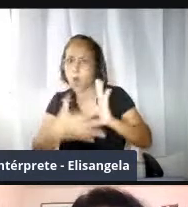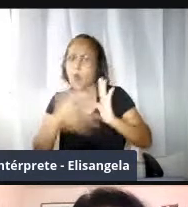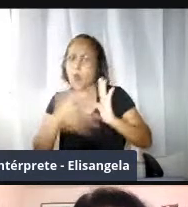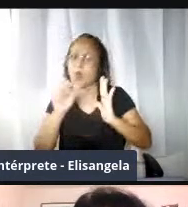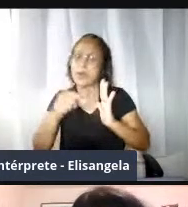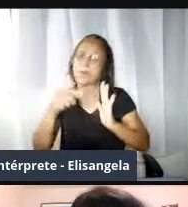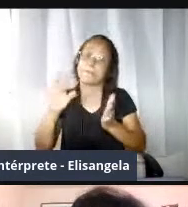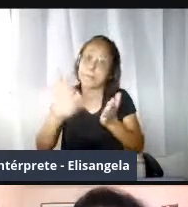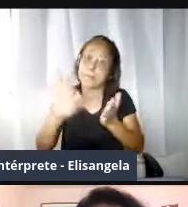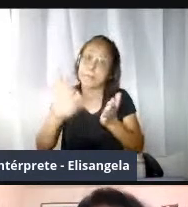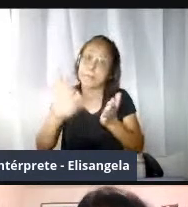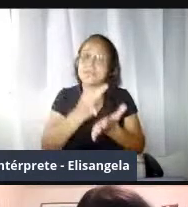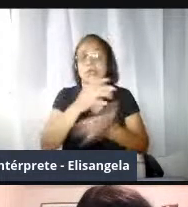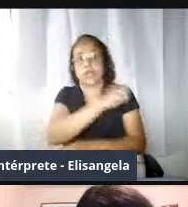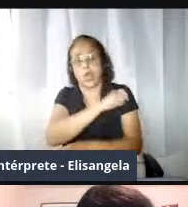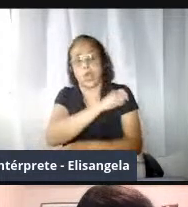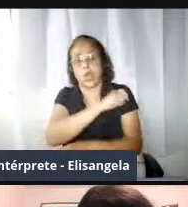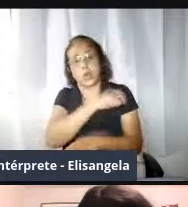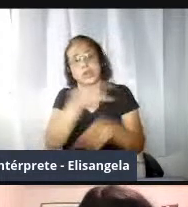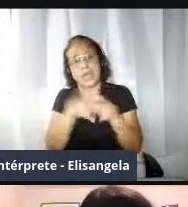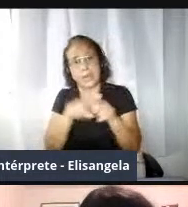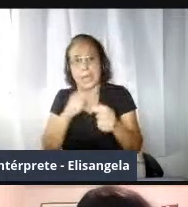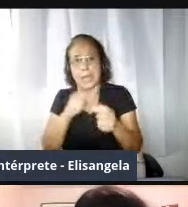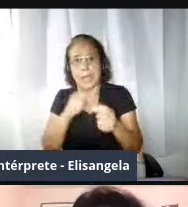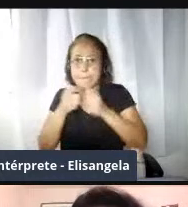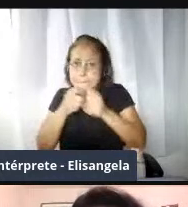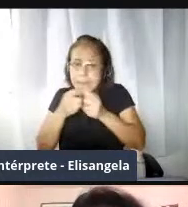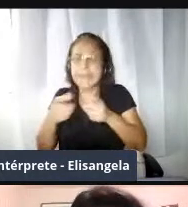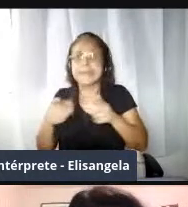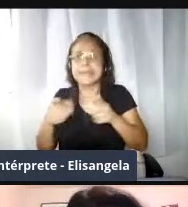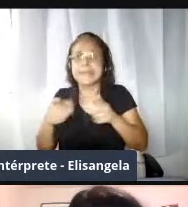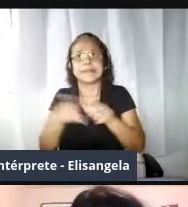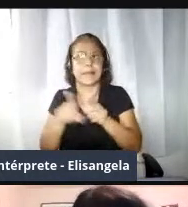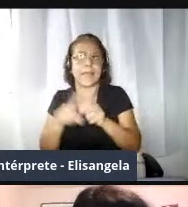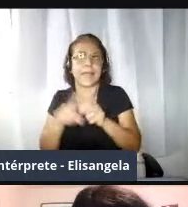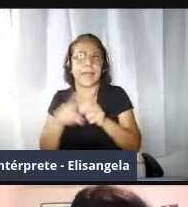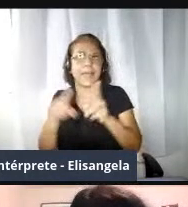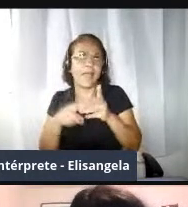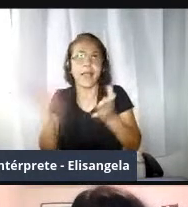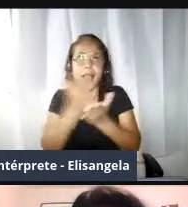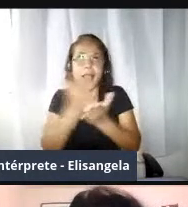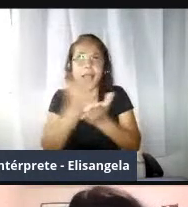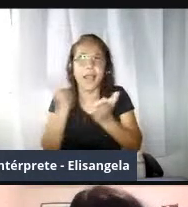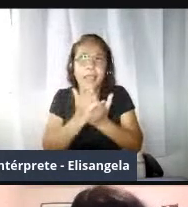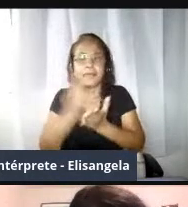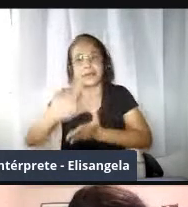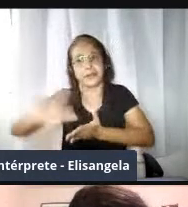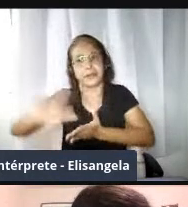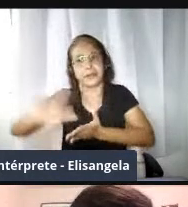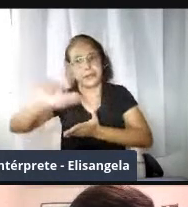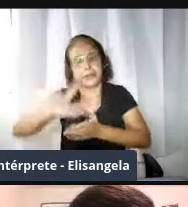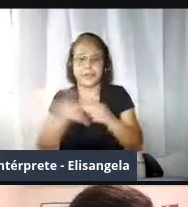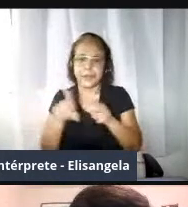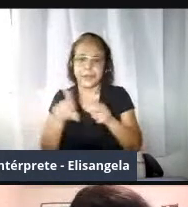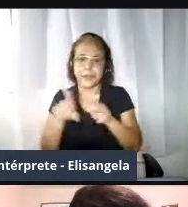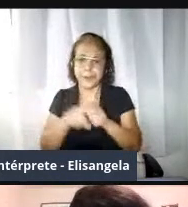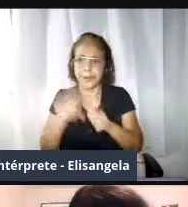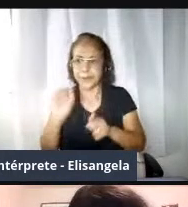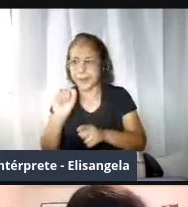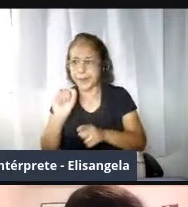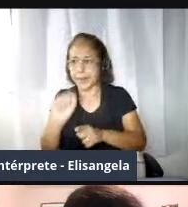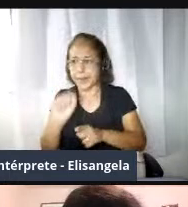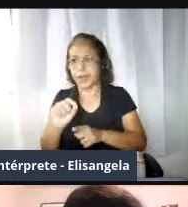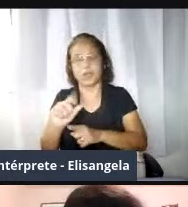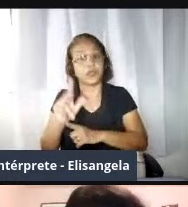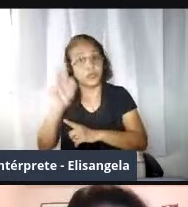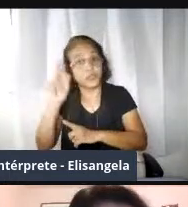instrução pública, imprensa, livros de literatura, projetos de história oral que tinham sido